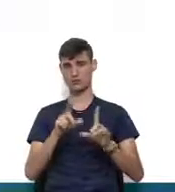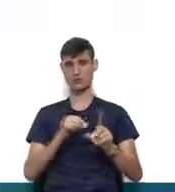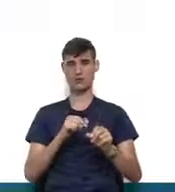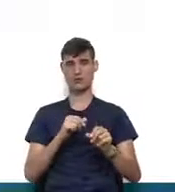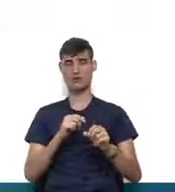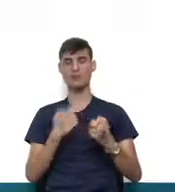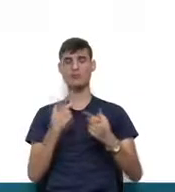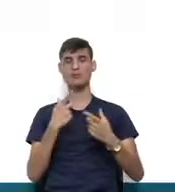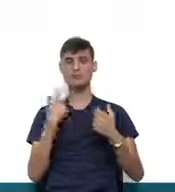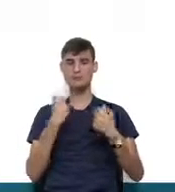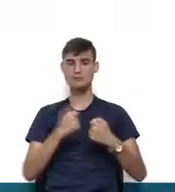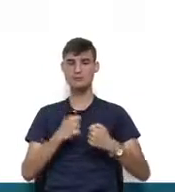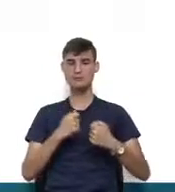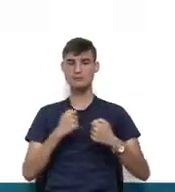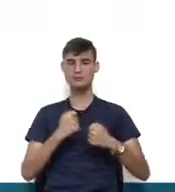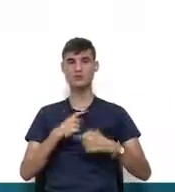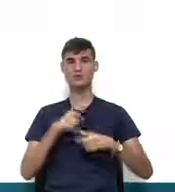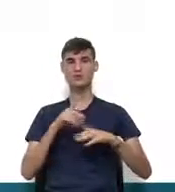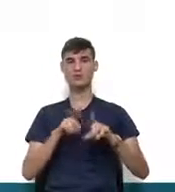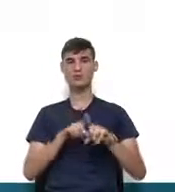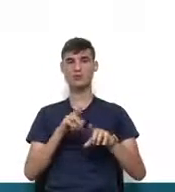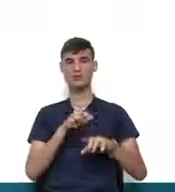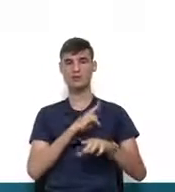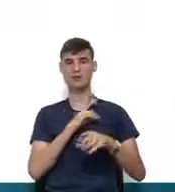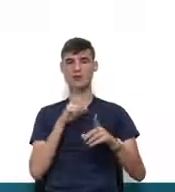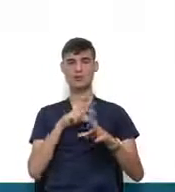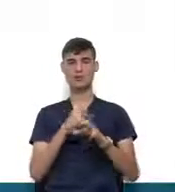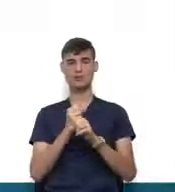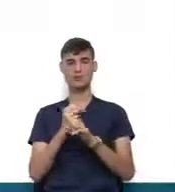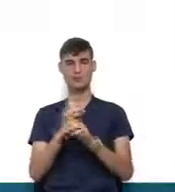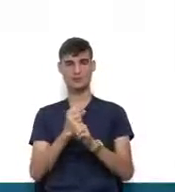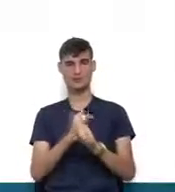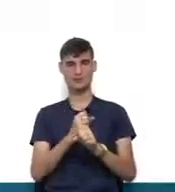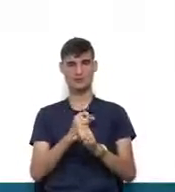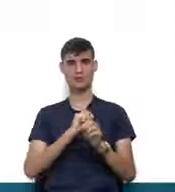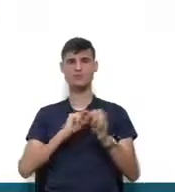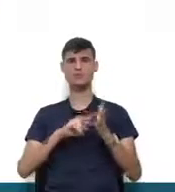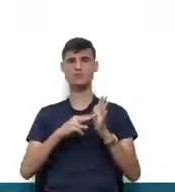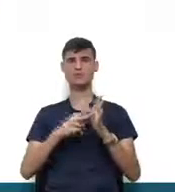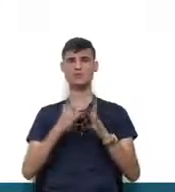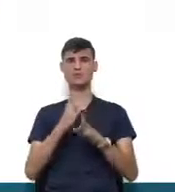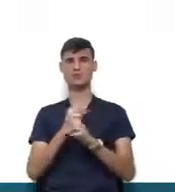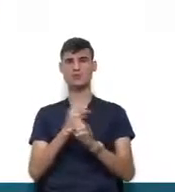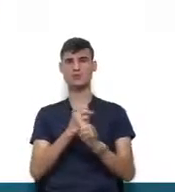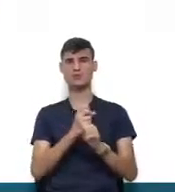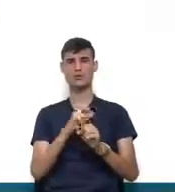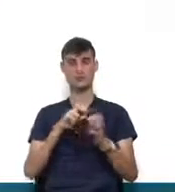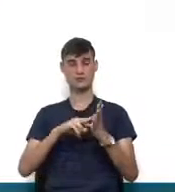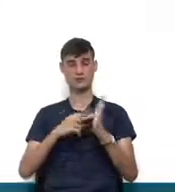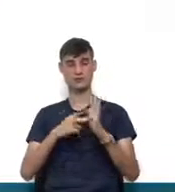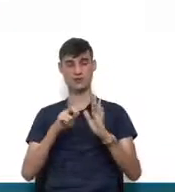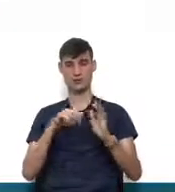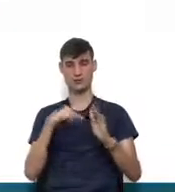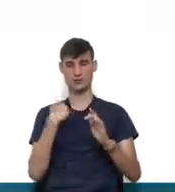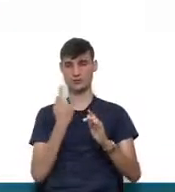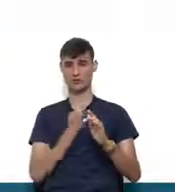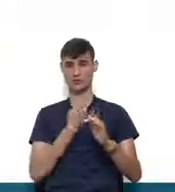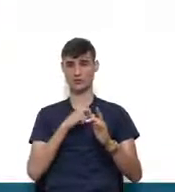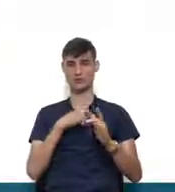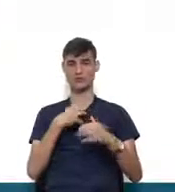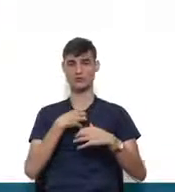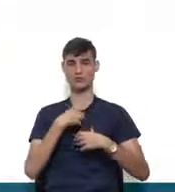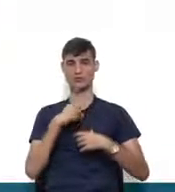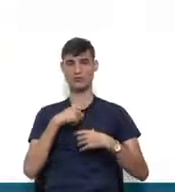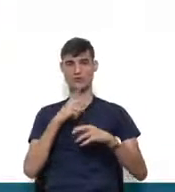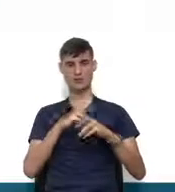chamar, ou a gente pode representar aí a partir desse somatório. O que quer dizer esse somatório? Quer dizer que aqui nós estamos considerando